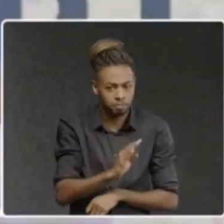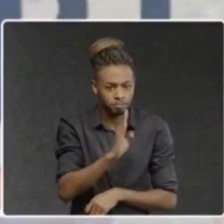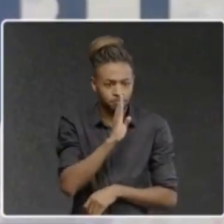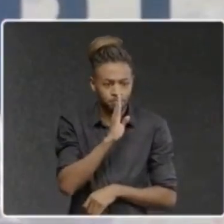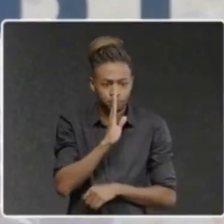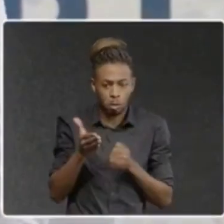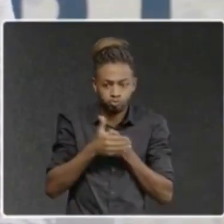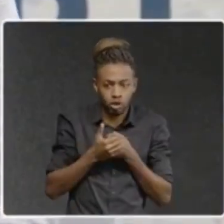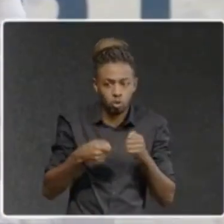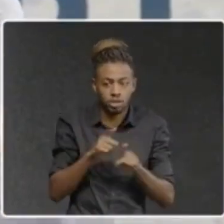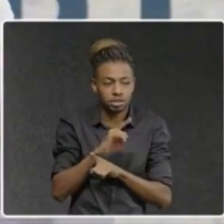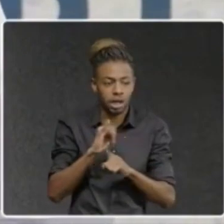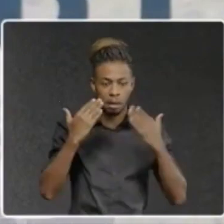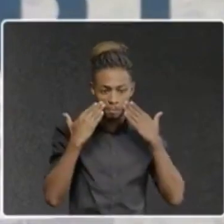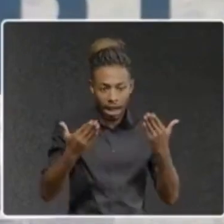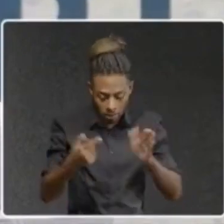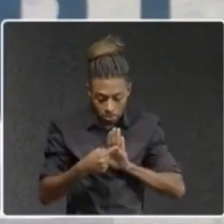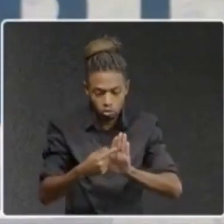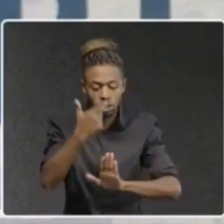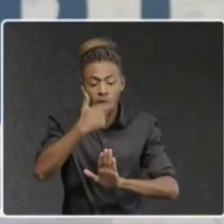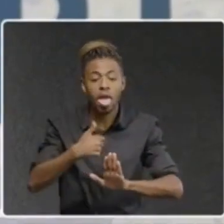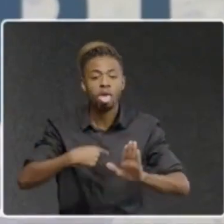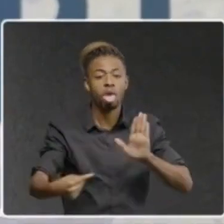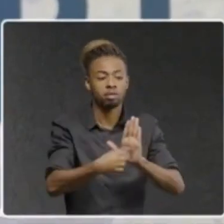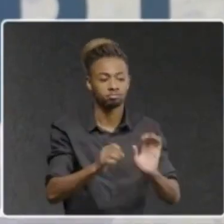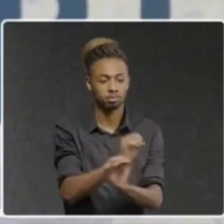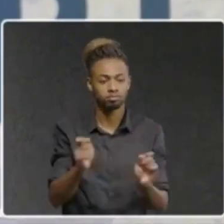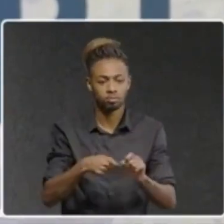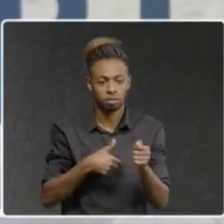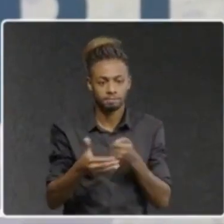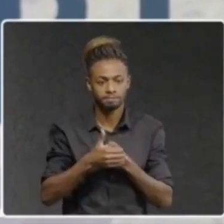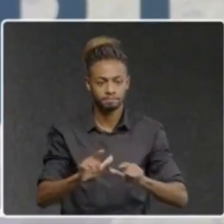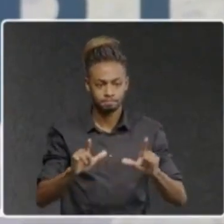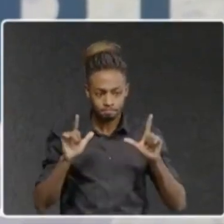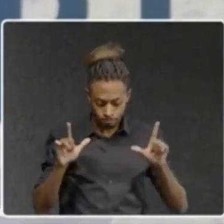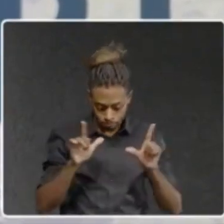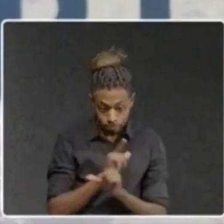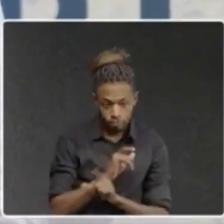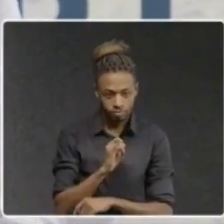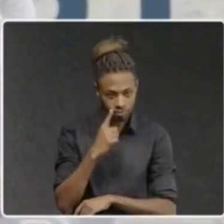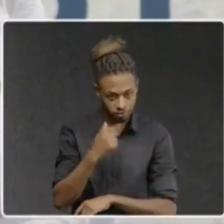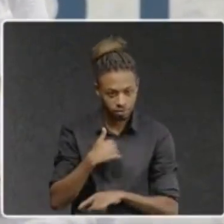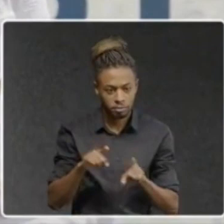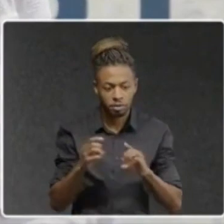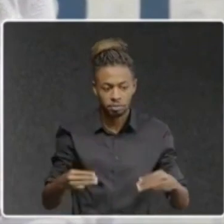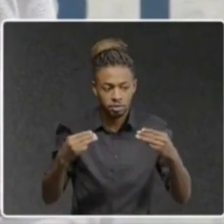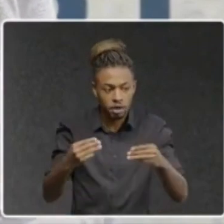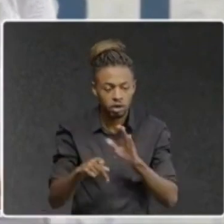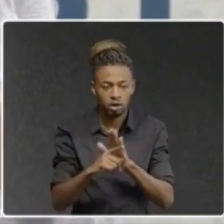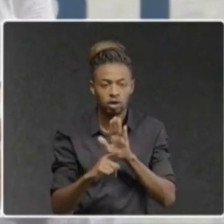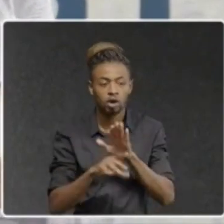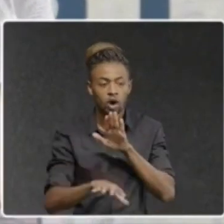que está do outro lado para socorrer. É um atendente que passa por uma qualificação, uma capacitação lá no Ministério, na Ouvidoria Nacional de Direitos